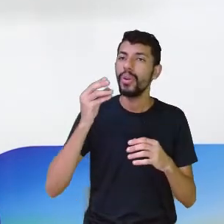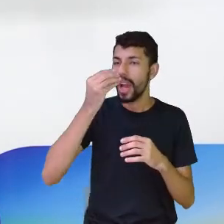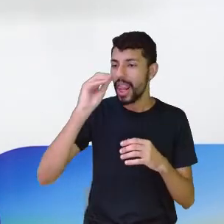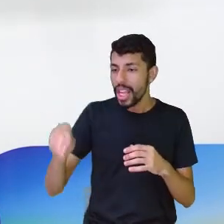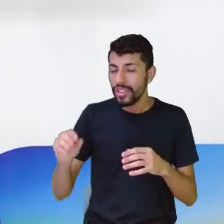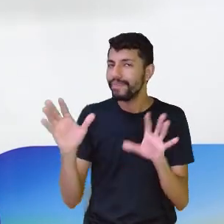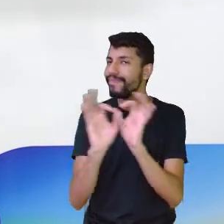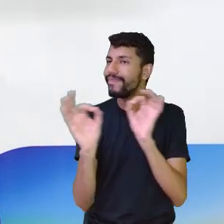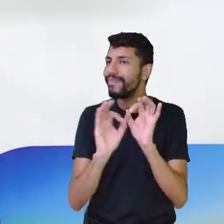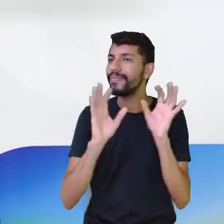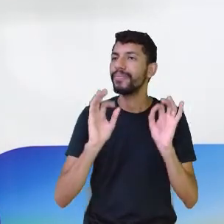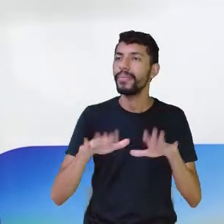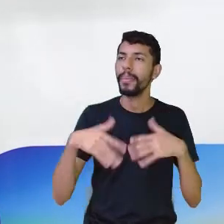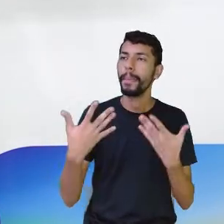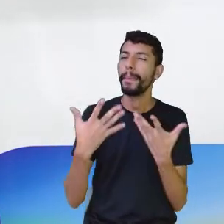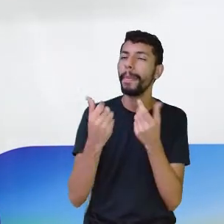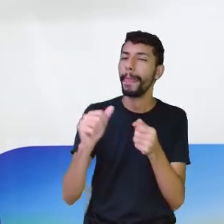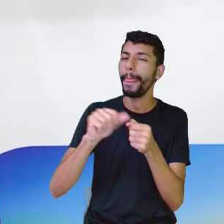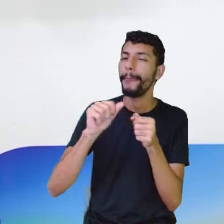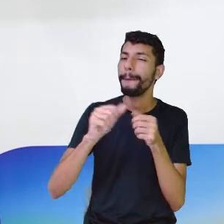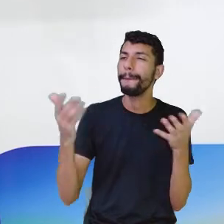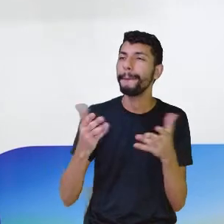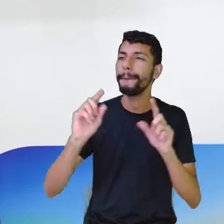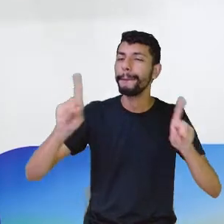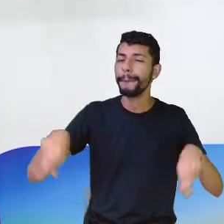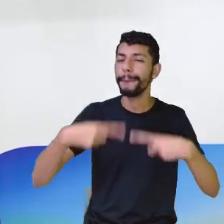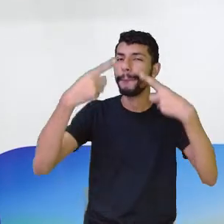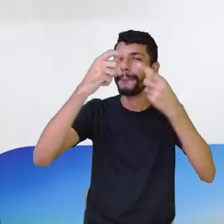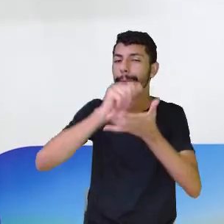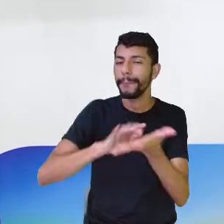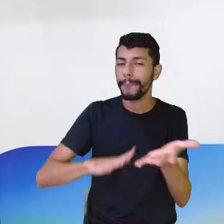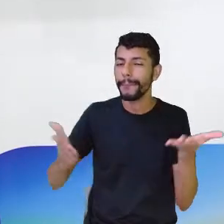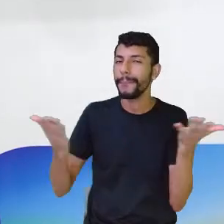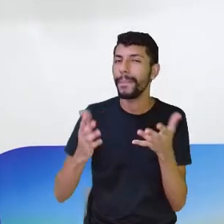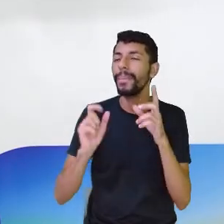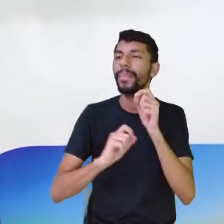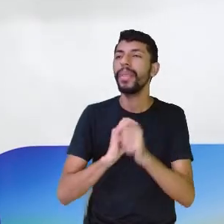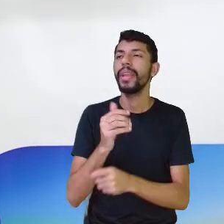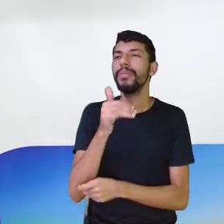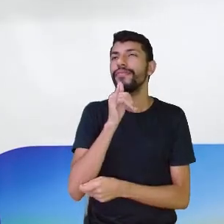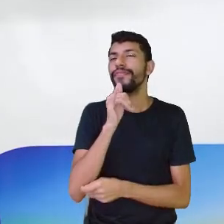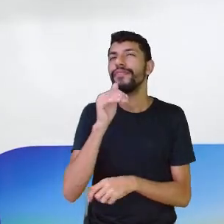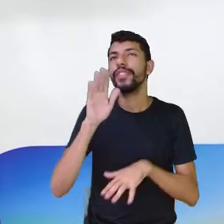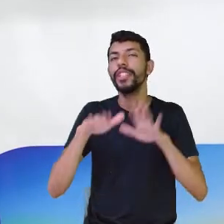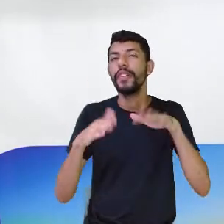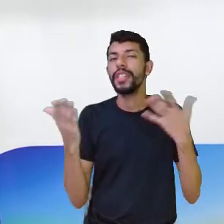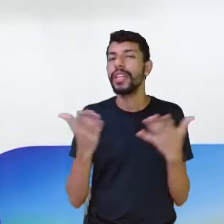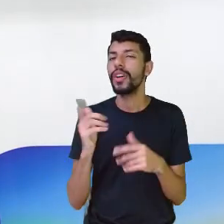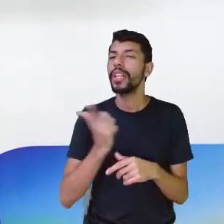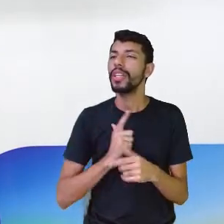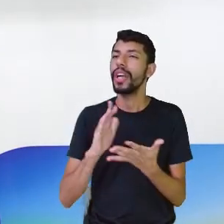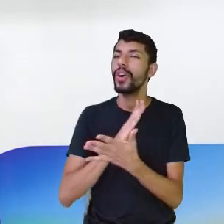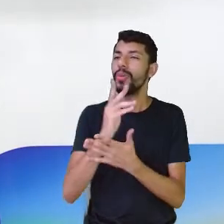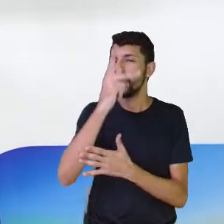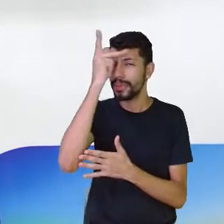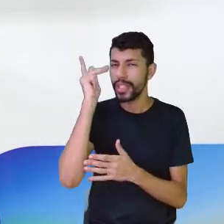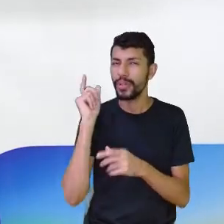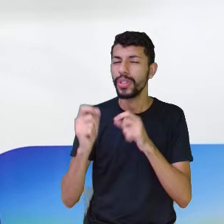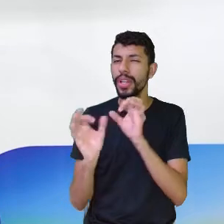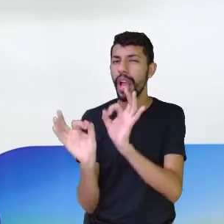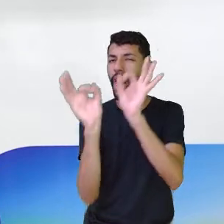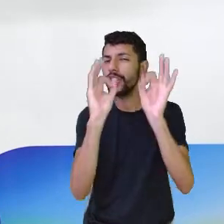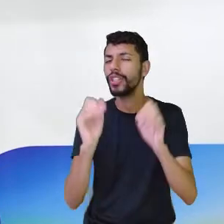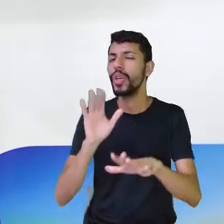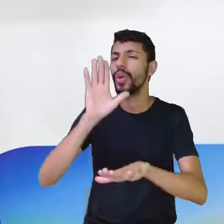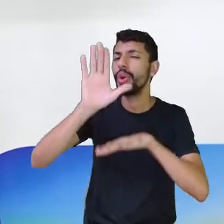lixo. Então vamos fazer aqui um desafio, deixa eu ver. De repente tem algumas pessoas que estão assistindo, que preservam, que